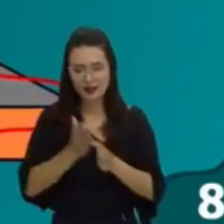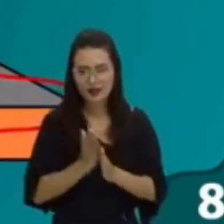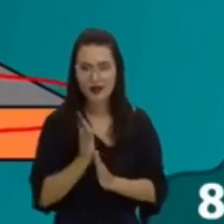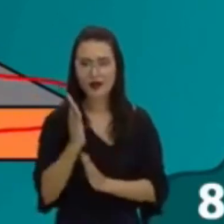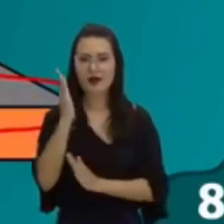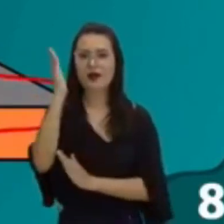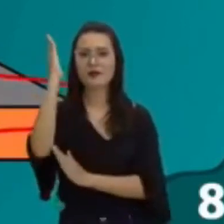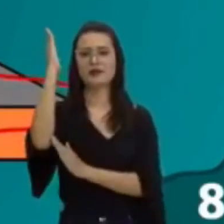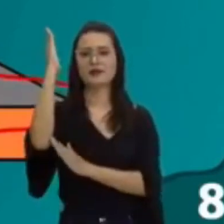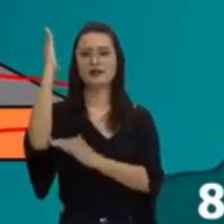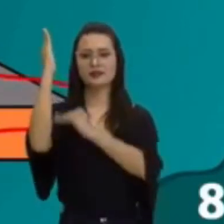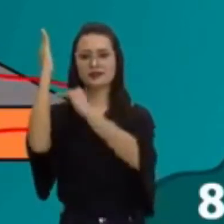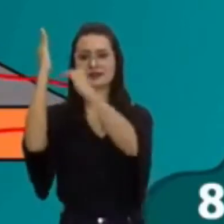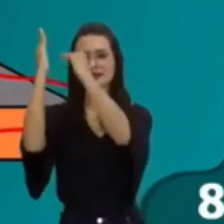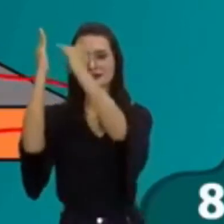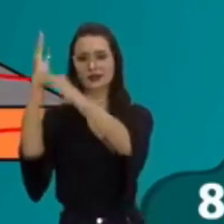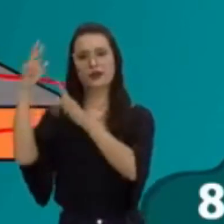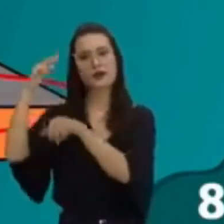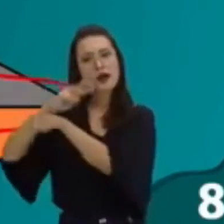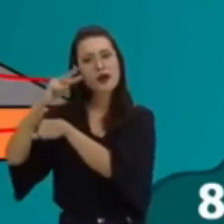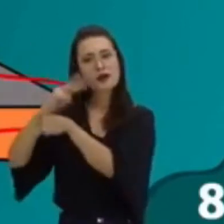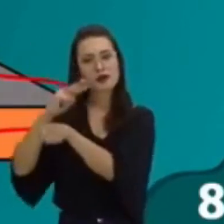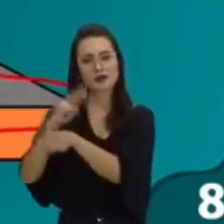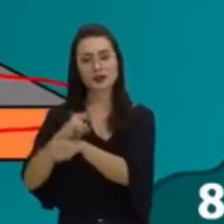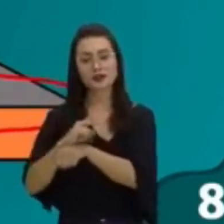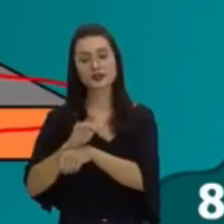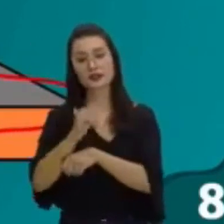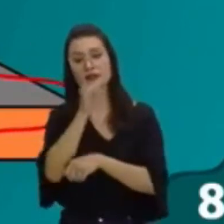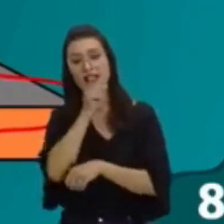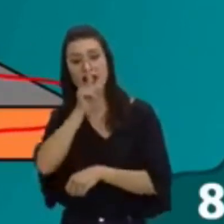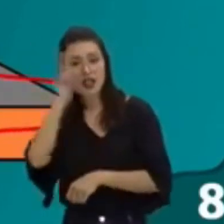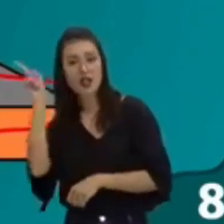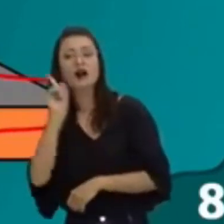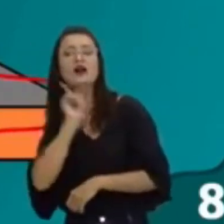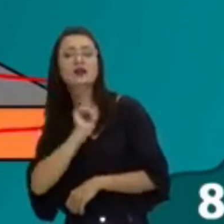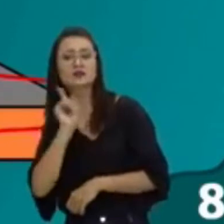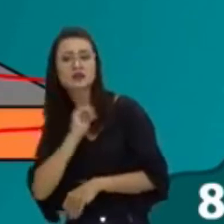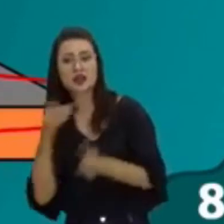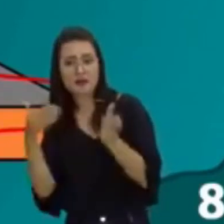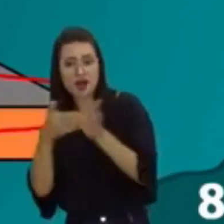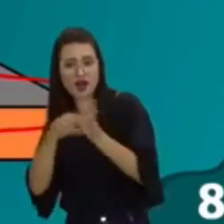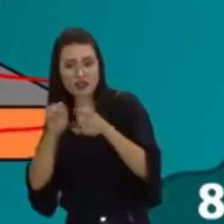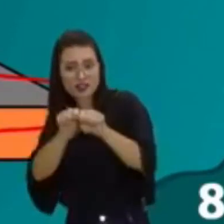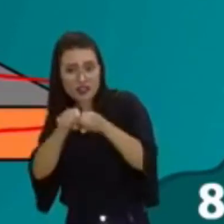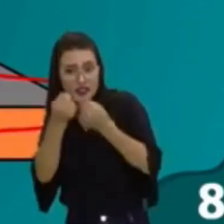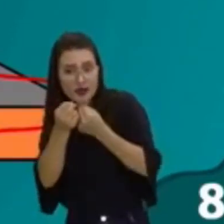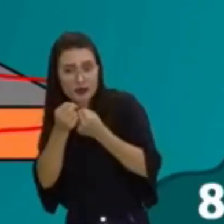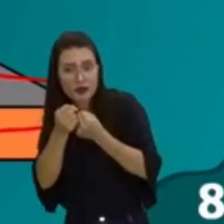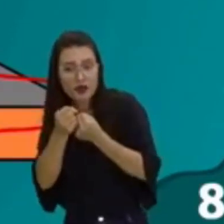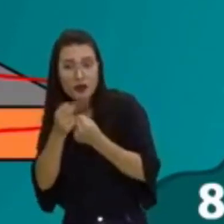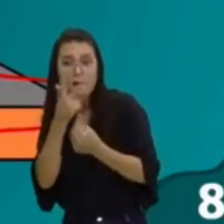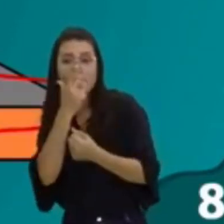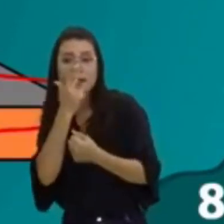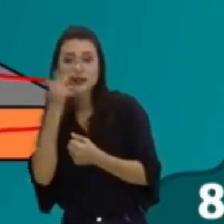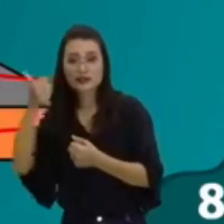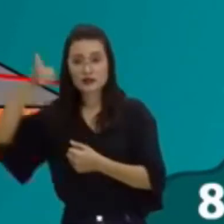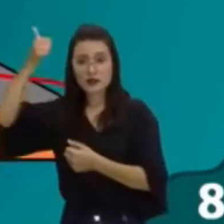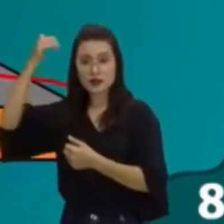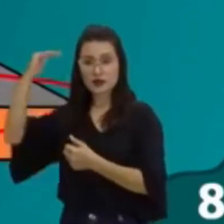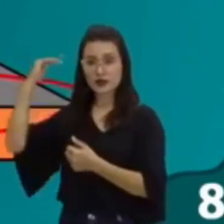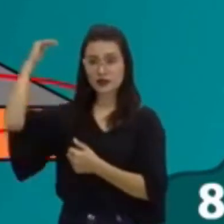proteção. Essa barragem que estourou lá em Brumadinho é uma barragem desse tipo, chamada de